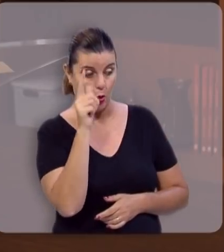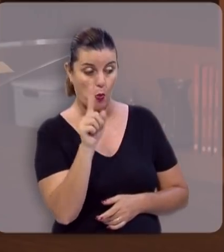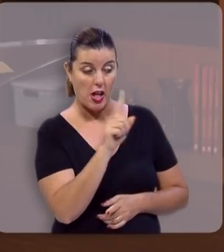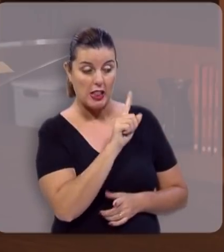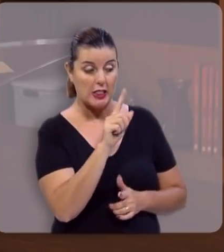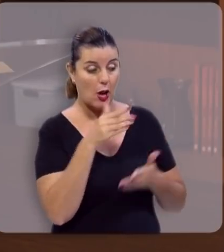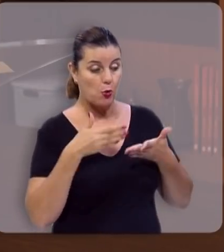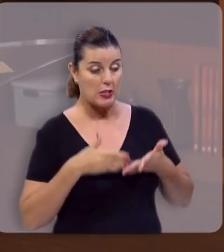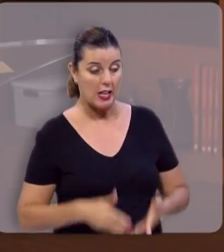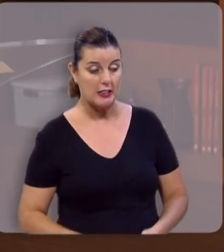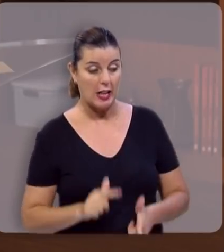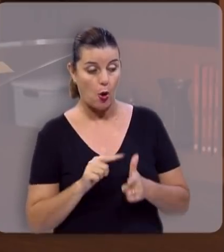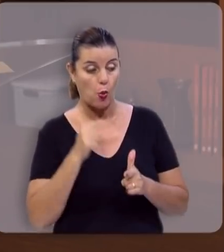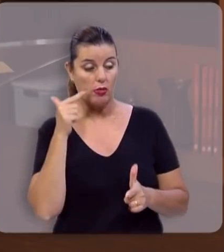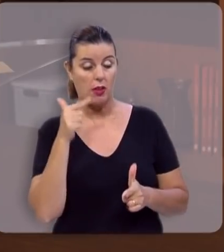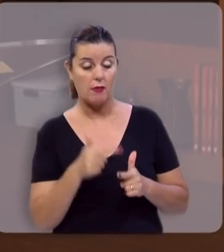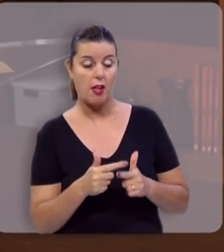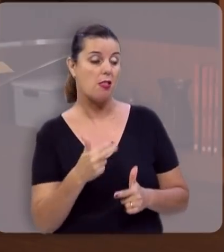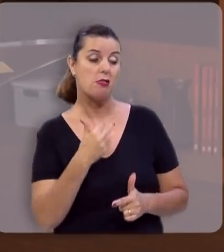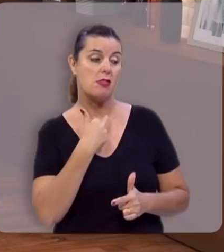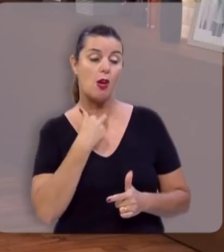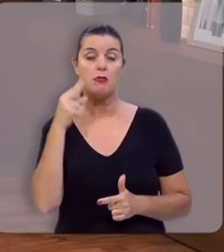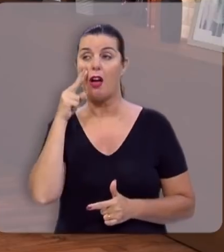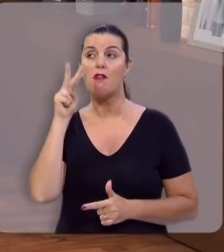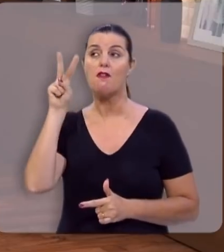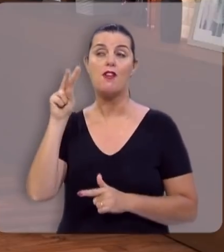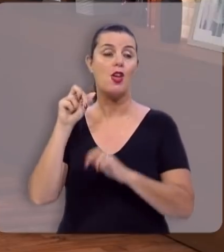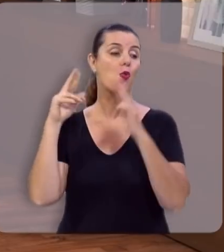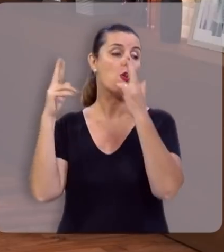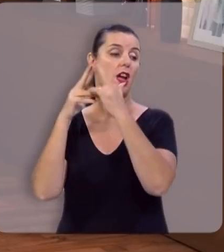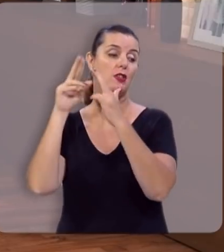não pode ver o reino de Deus.